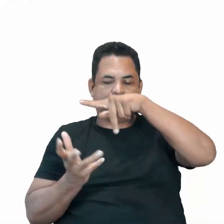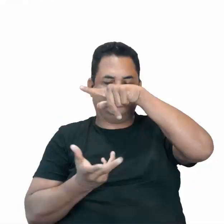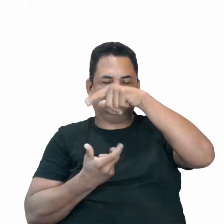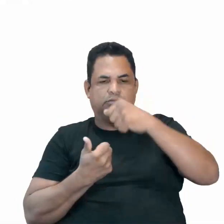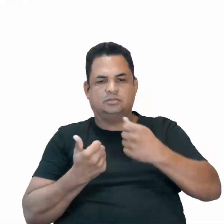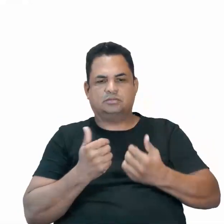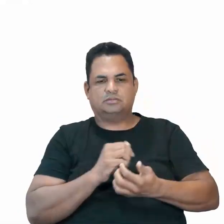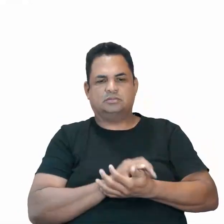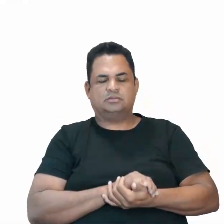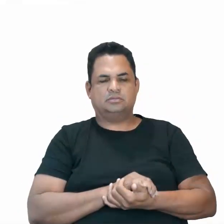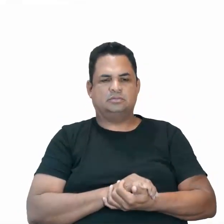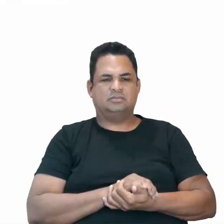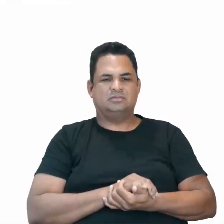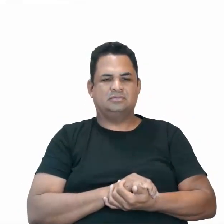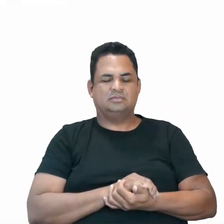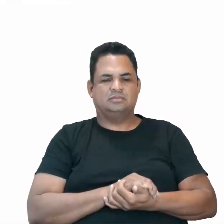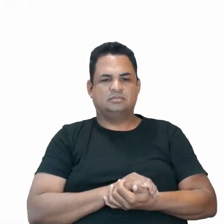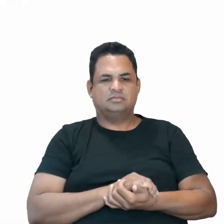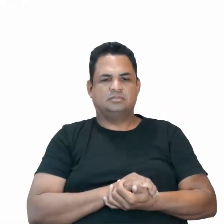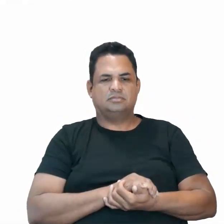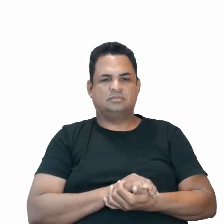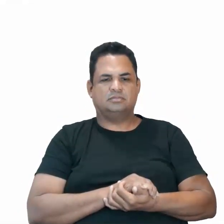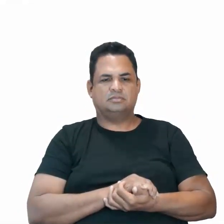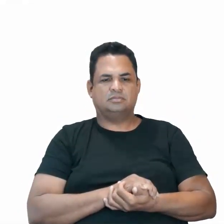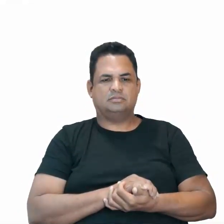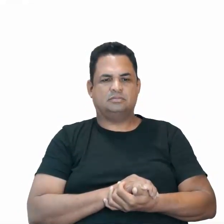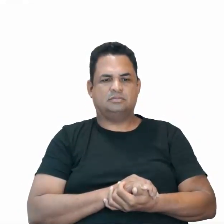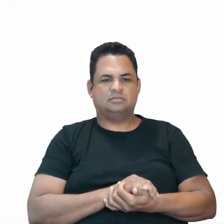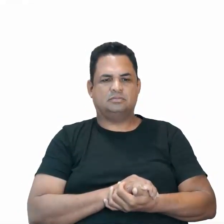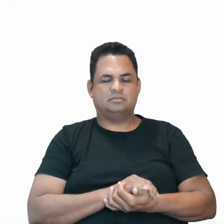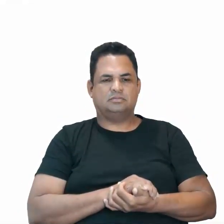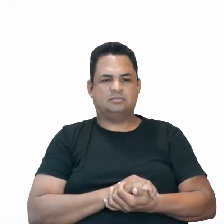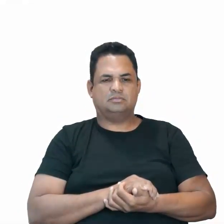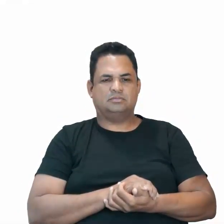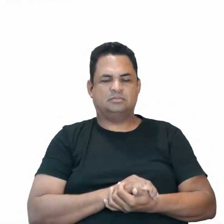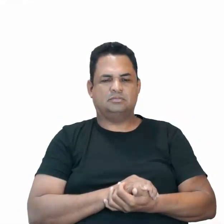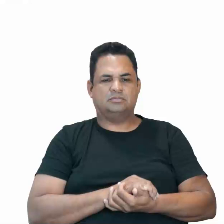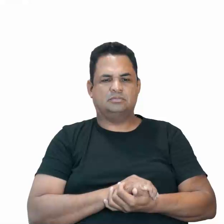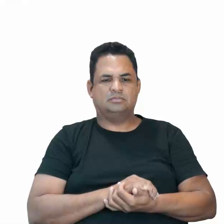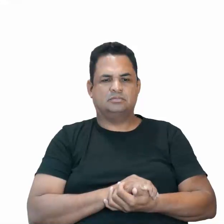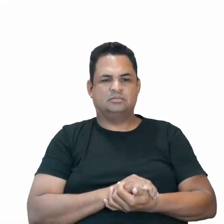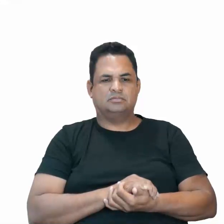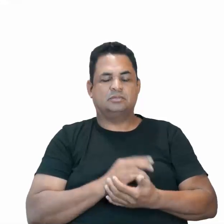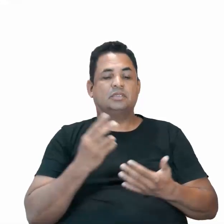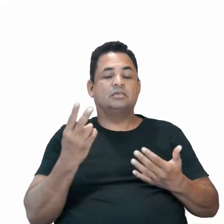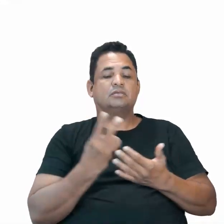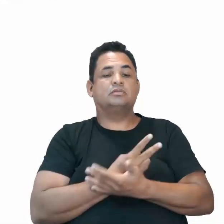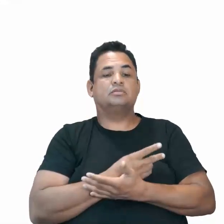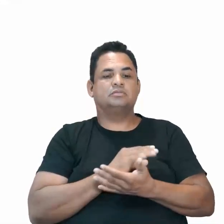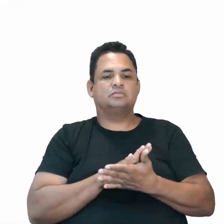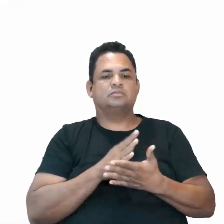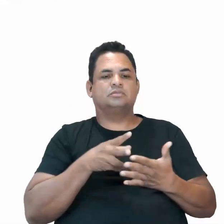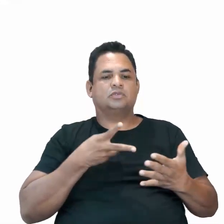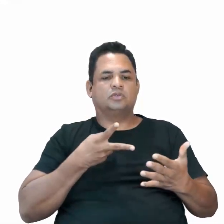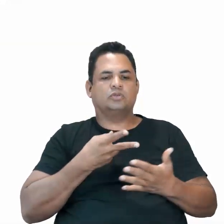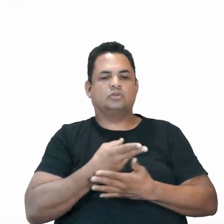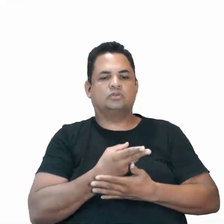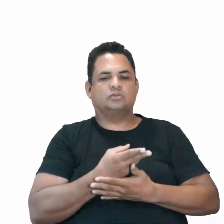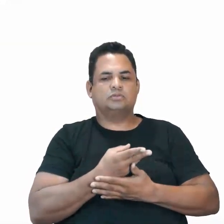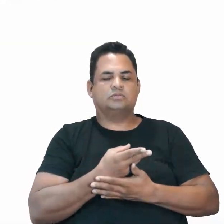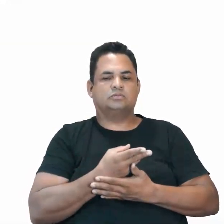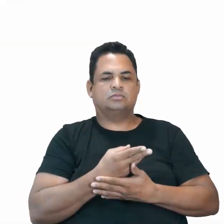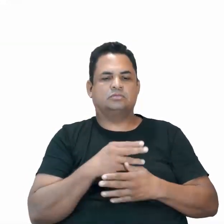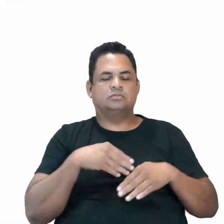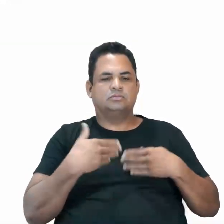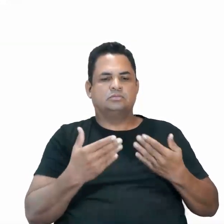né? Então moveu, ó, viu lá? Os elétrons, foi embora. O que acontece? Corta o fio. Quando